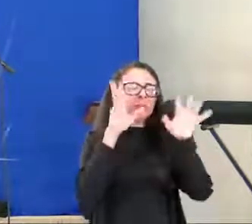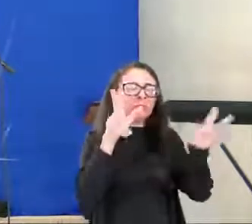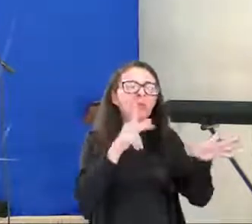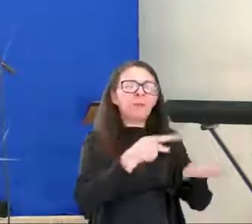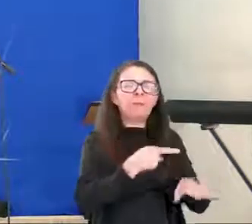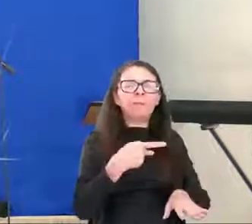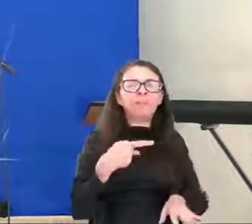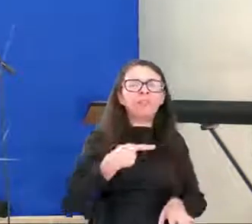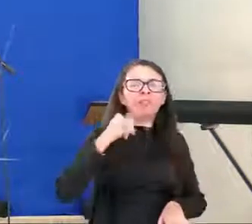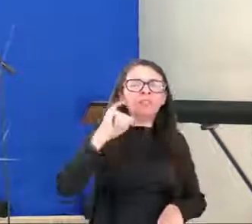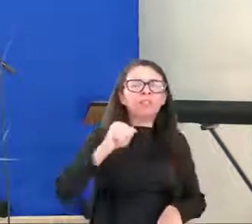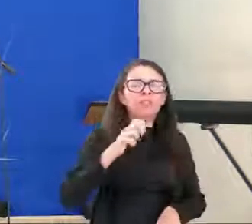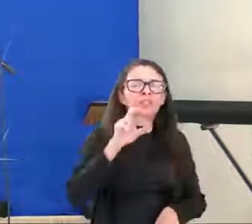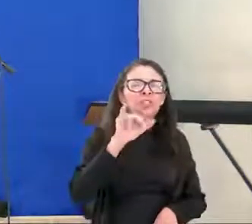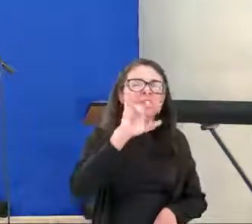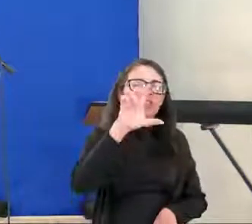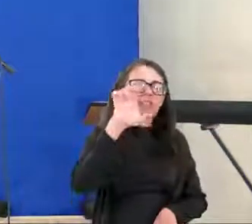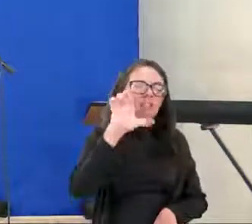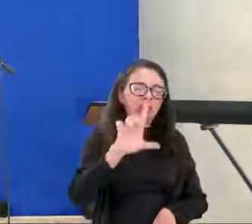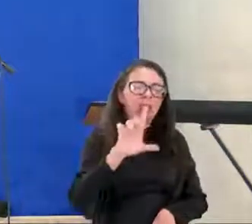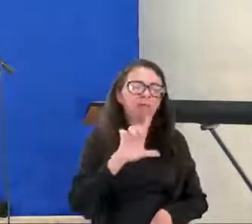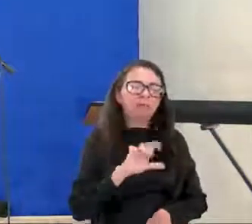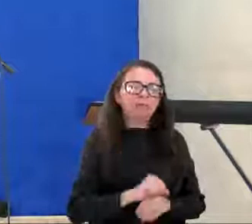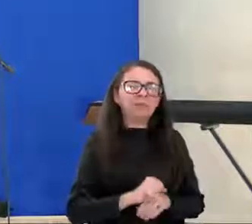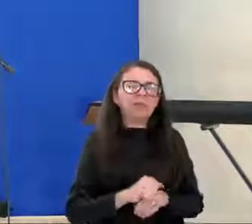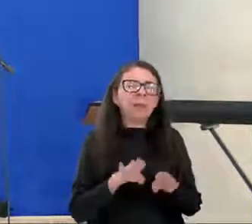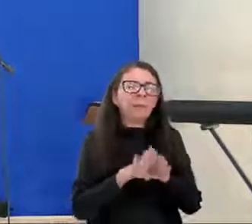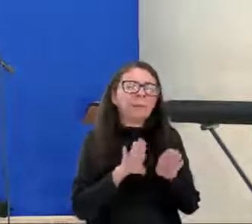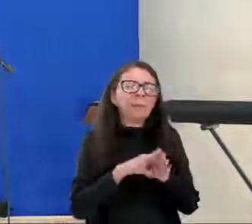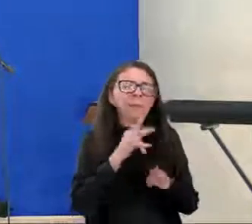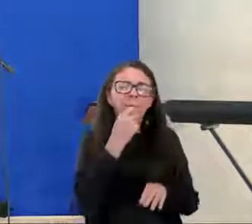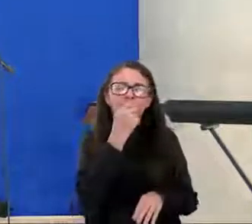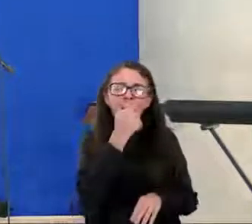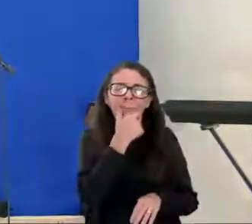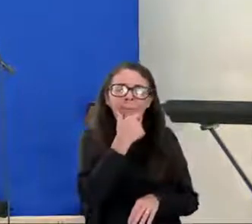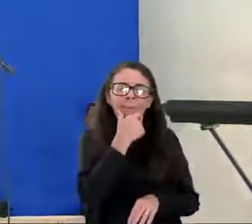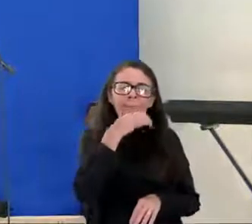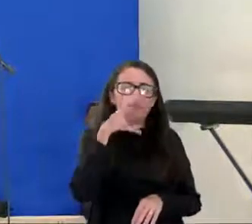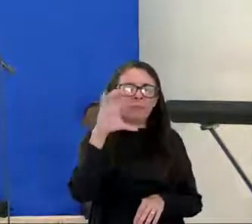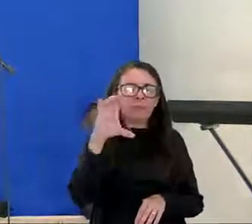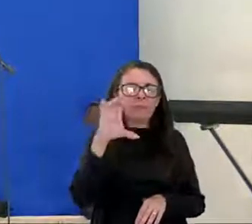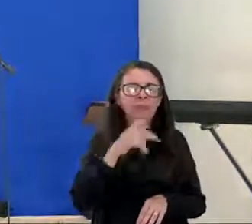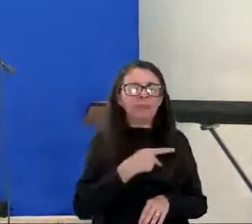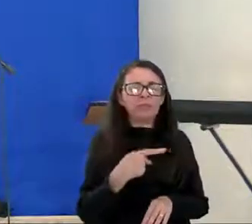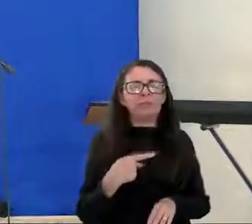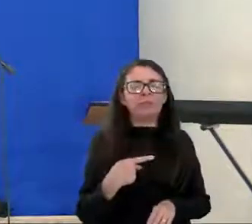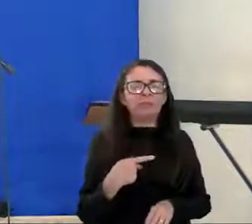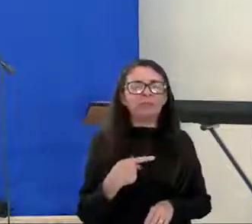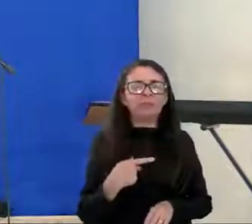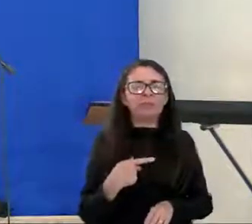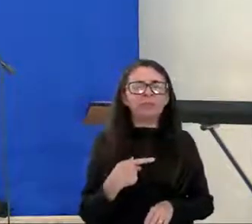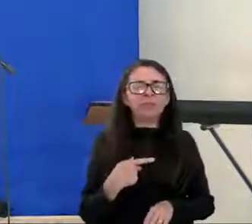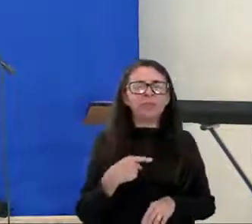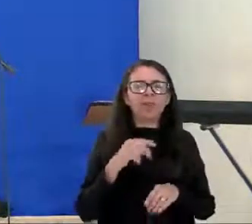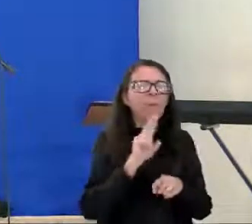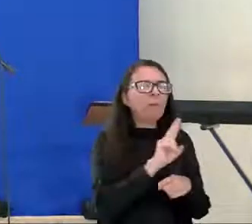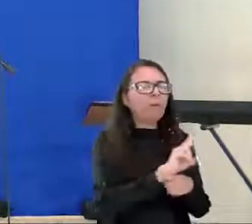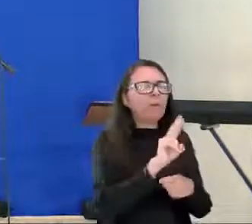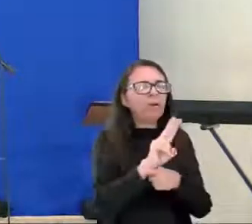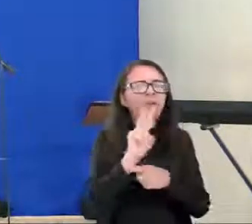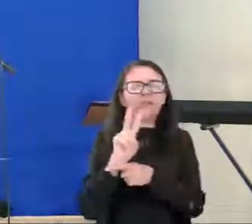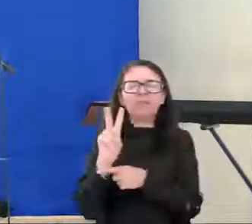presentes, que virão para a igreja e que não virão, e os que não virão. Os que virão, meu Pai, o Senhor venha proteger,